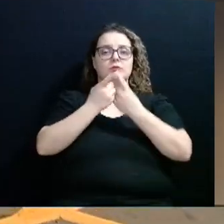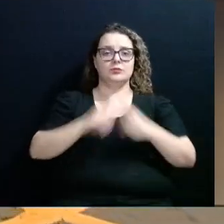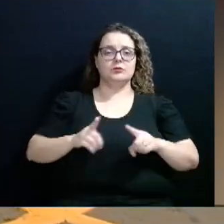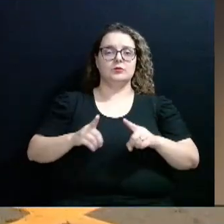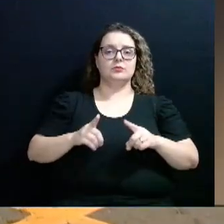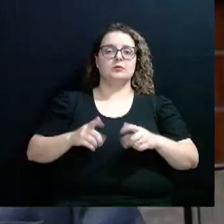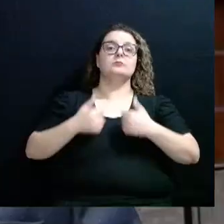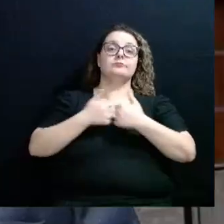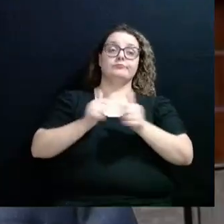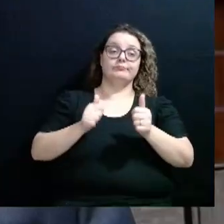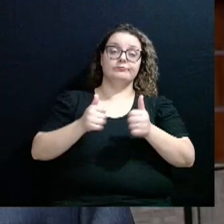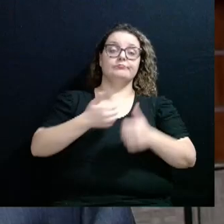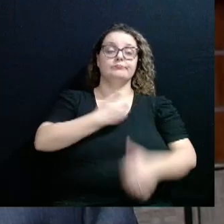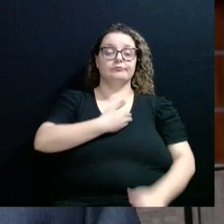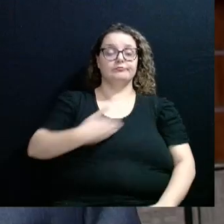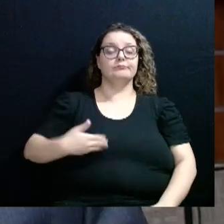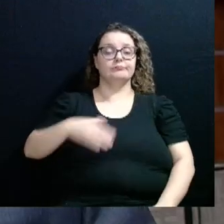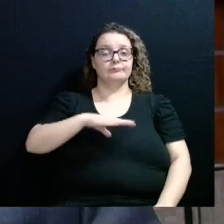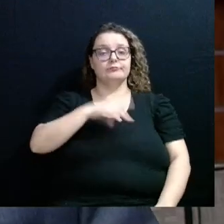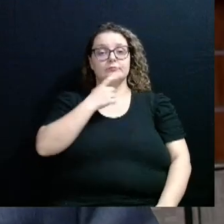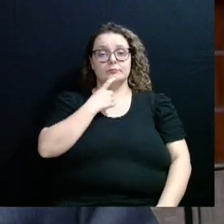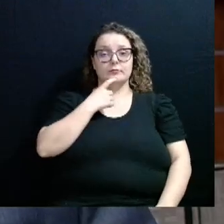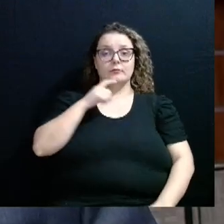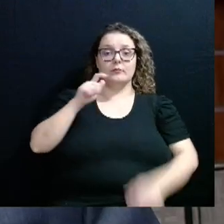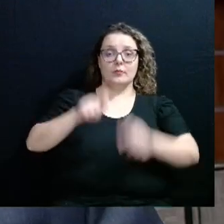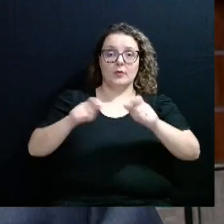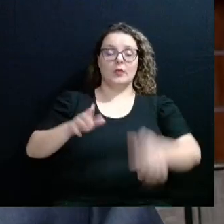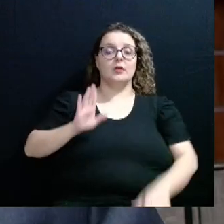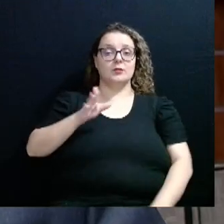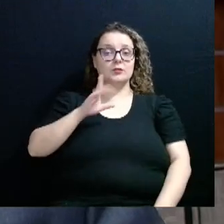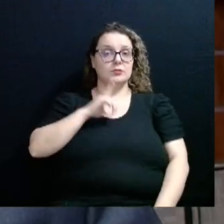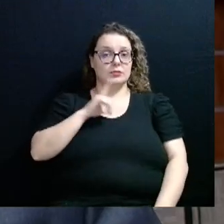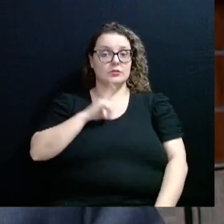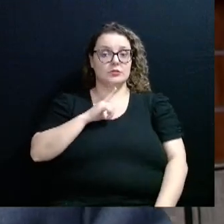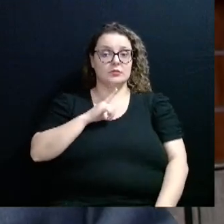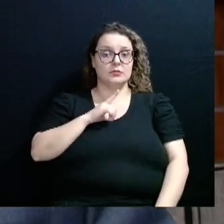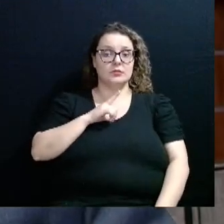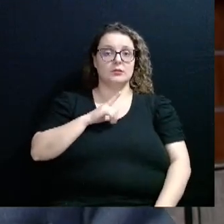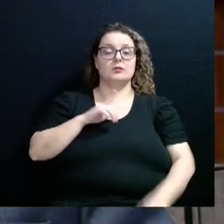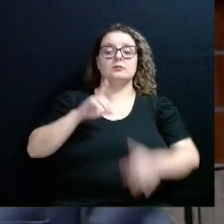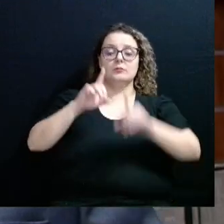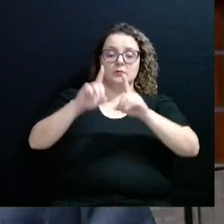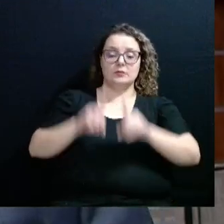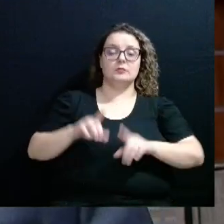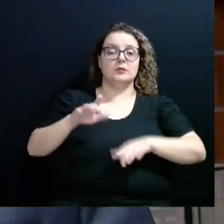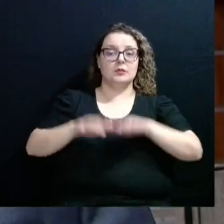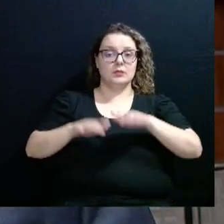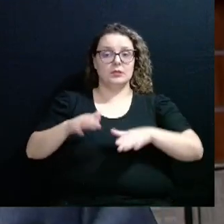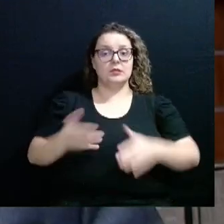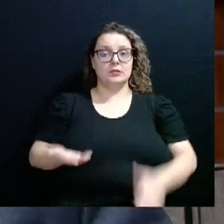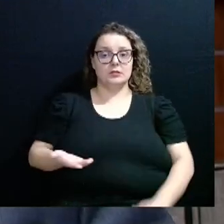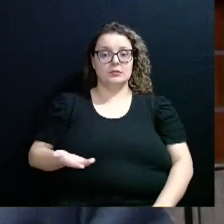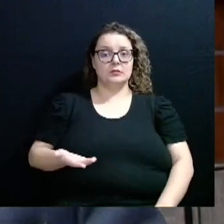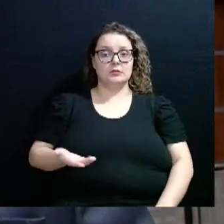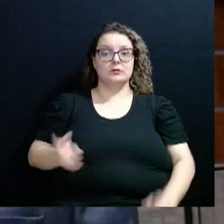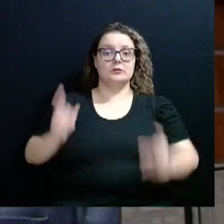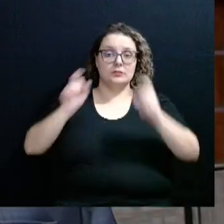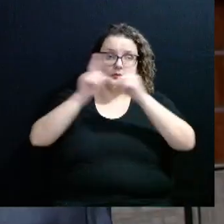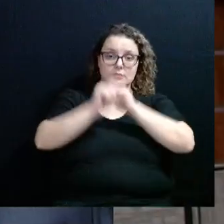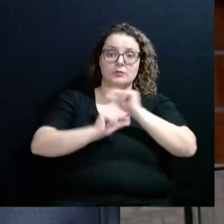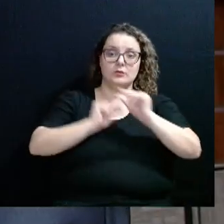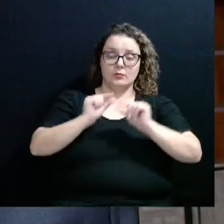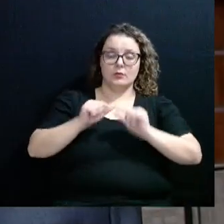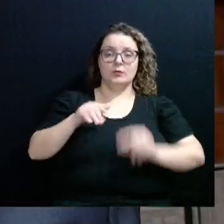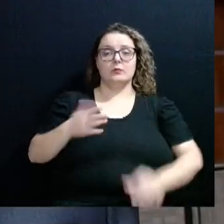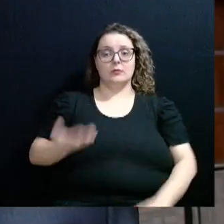de Campinas. A pessoa ela já tem um tipo de deficiência que isso às vezes dificulta um pouco mais as pessoas. E